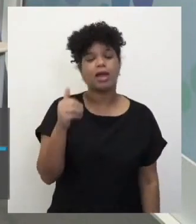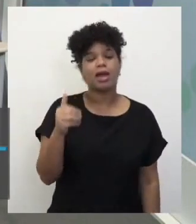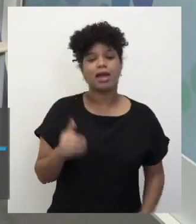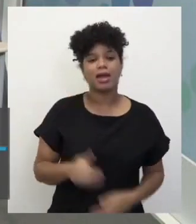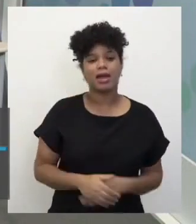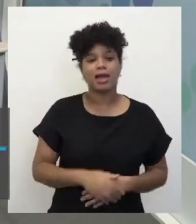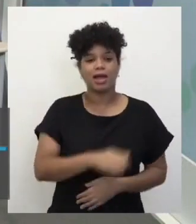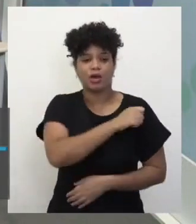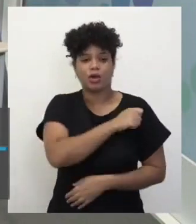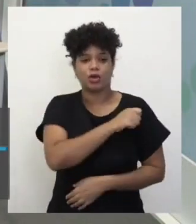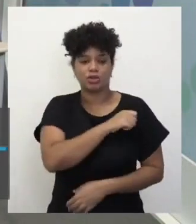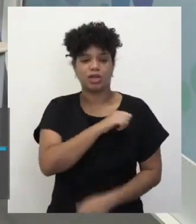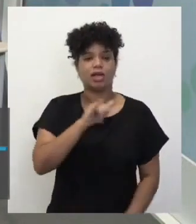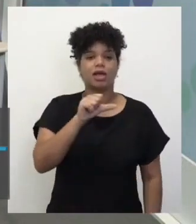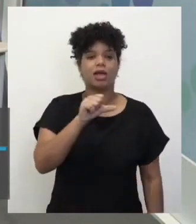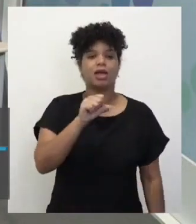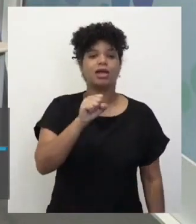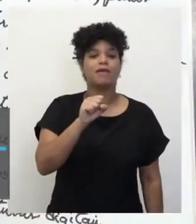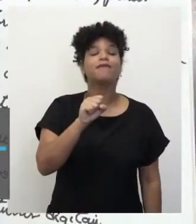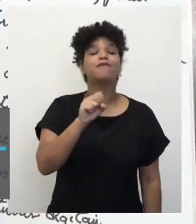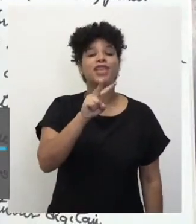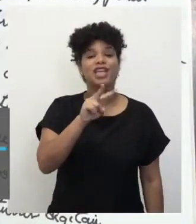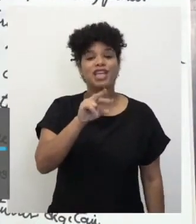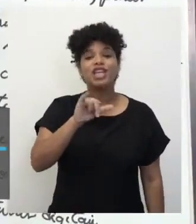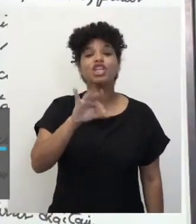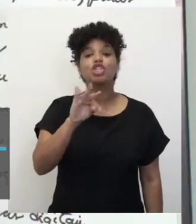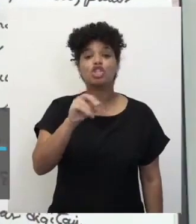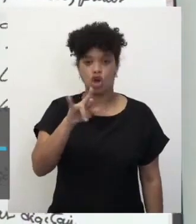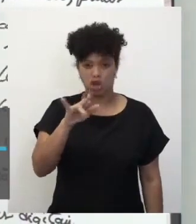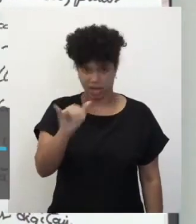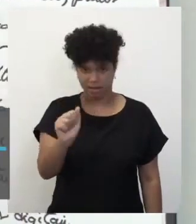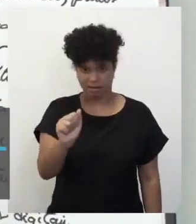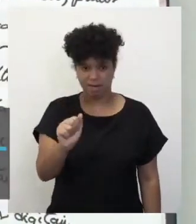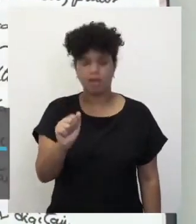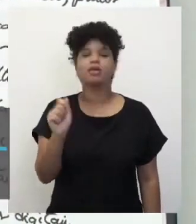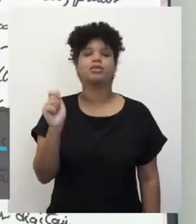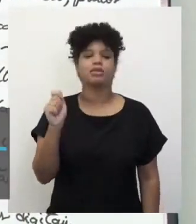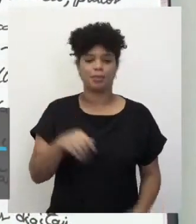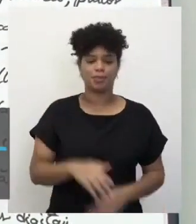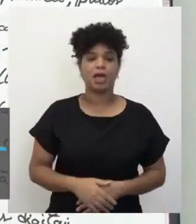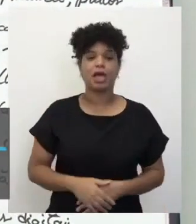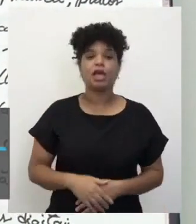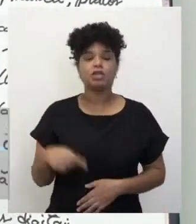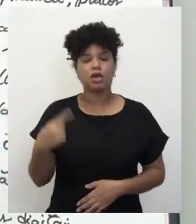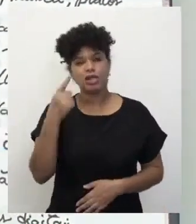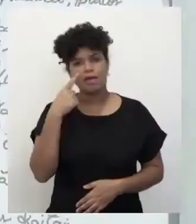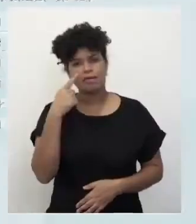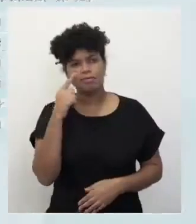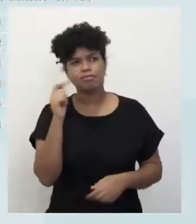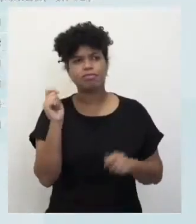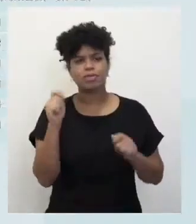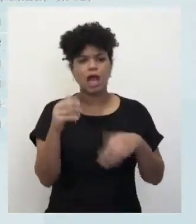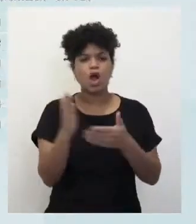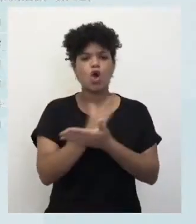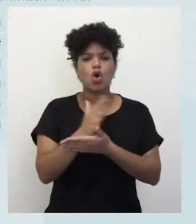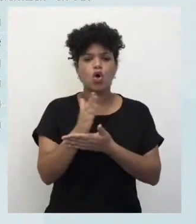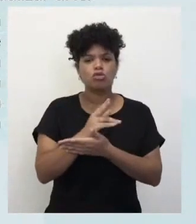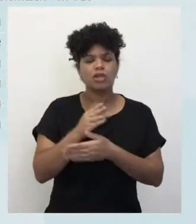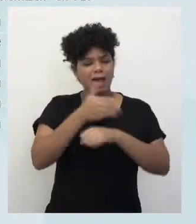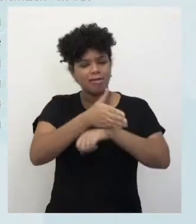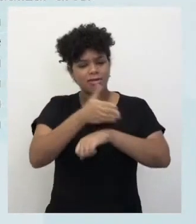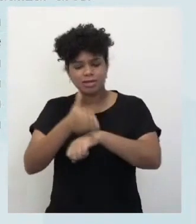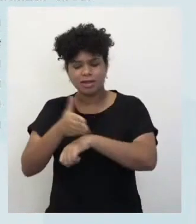que hoje em dia estão bem em voga. Isso. Então vamos lá. Vamos ver agora novas formas de fazer, distribuir, acessar e visualizar